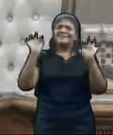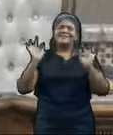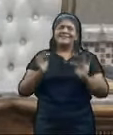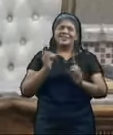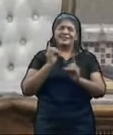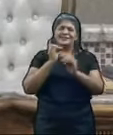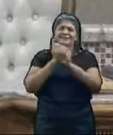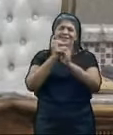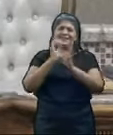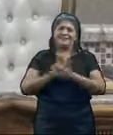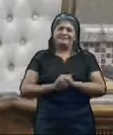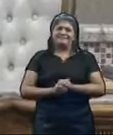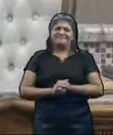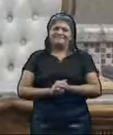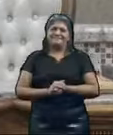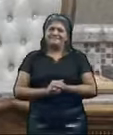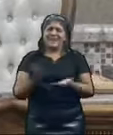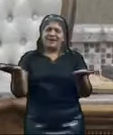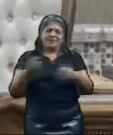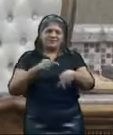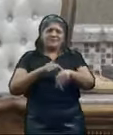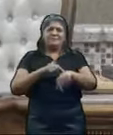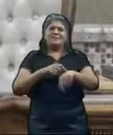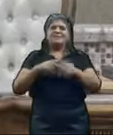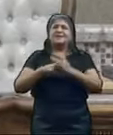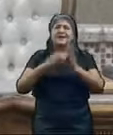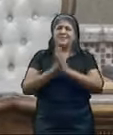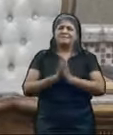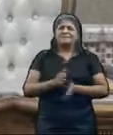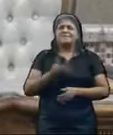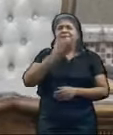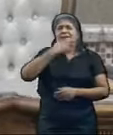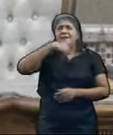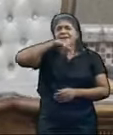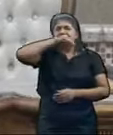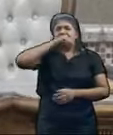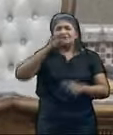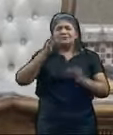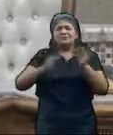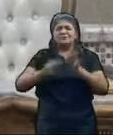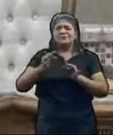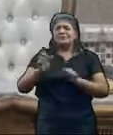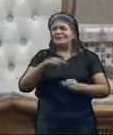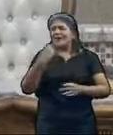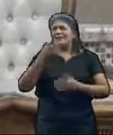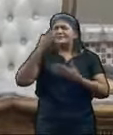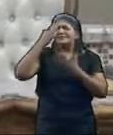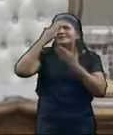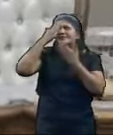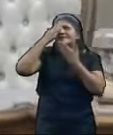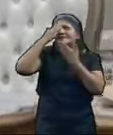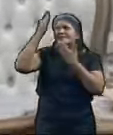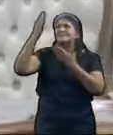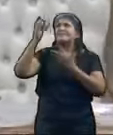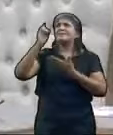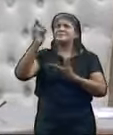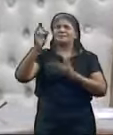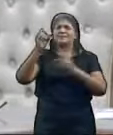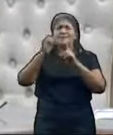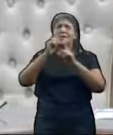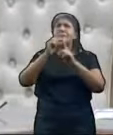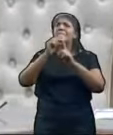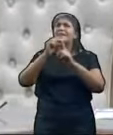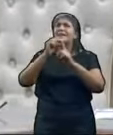pai justo queremos agradecer a Deus por tua palavra oh Senhor que